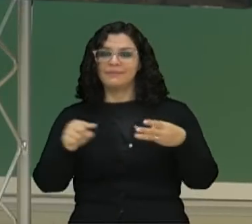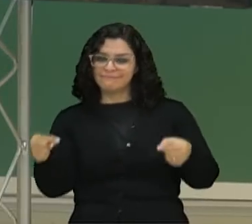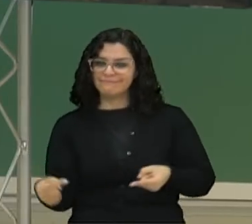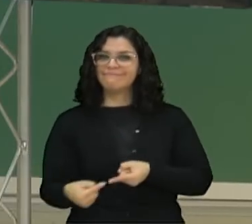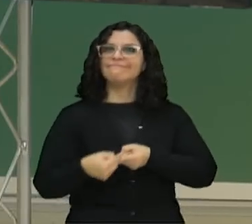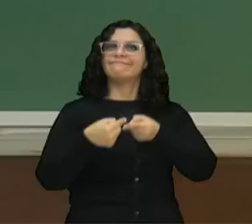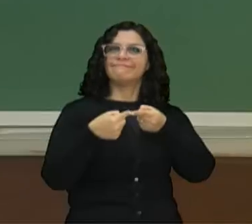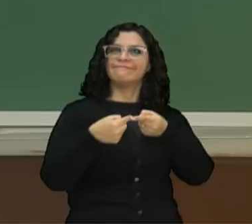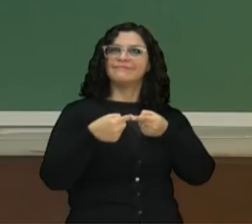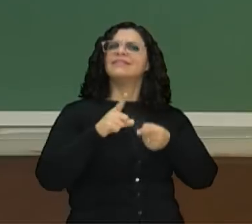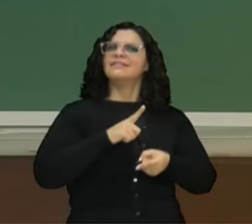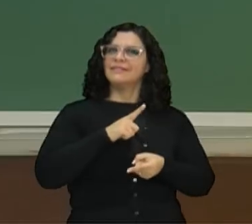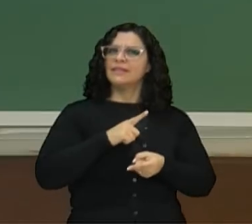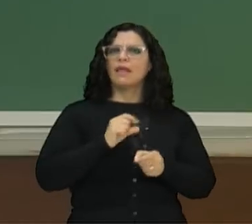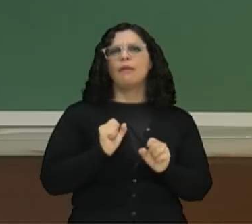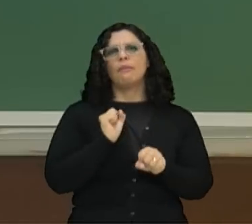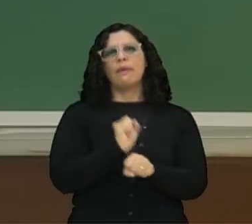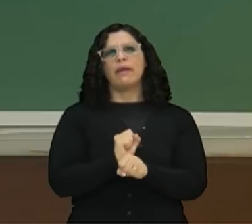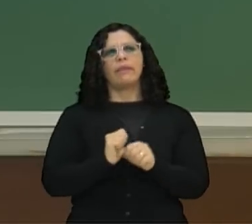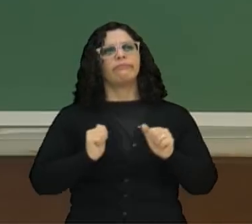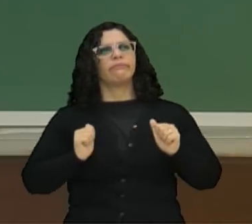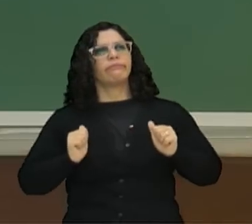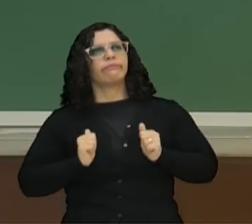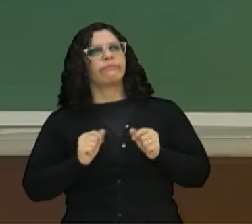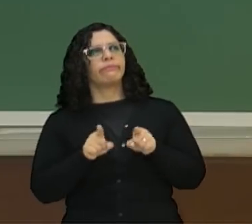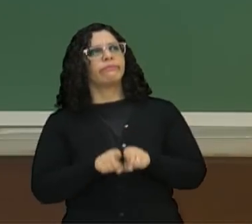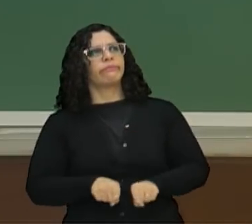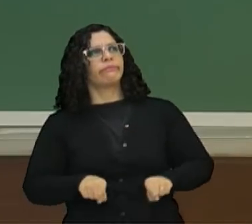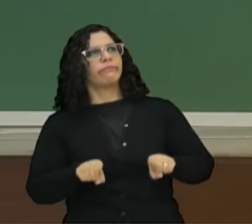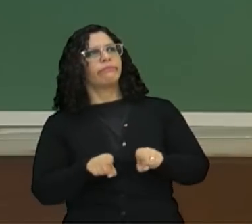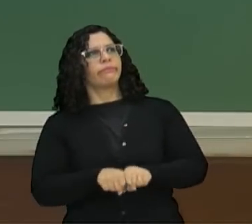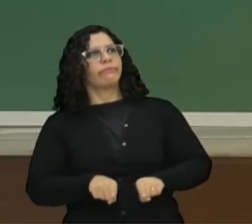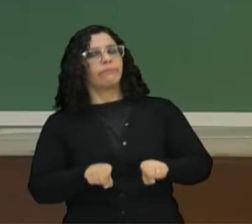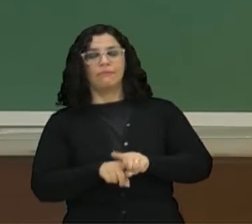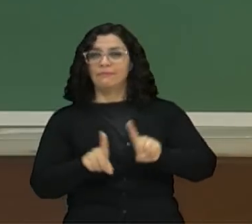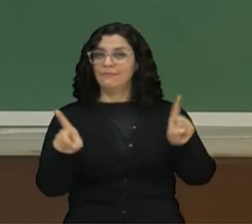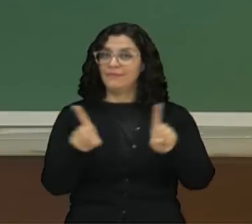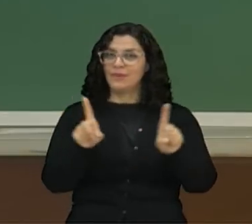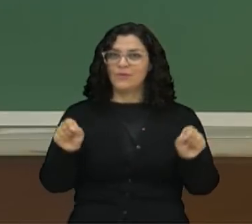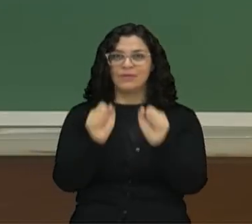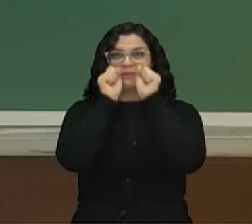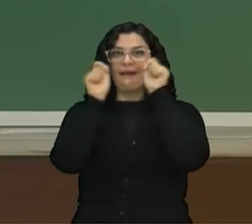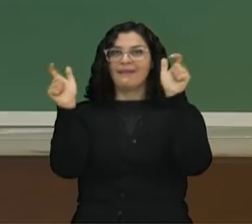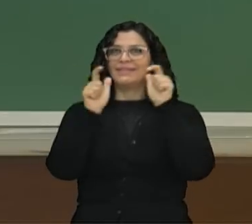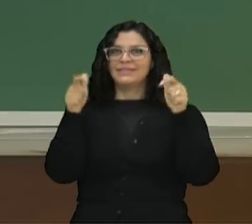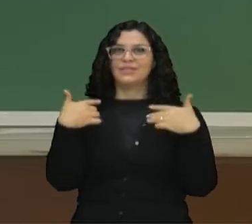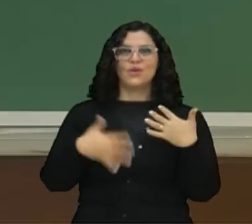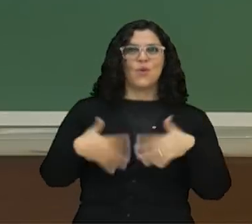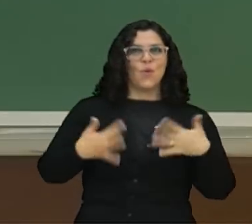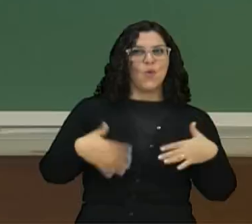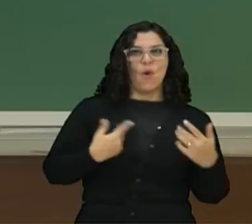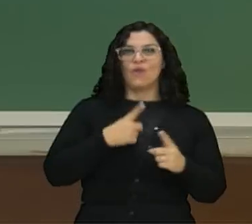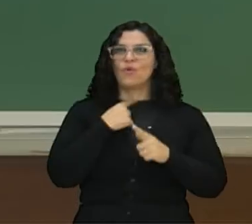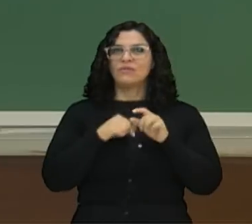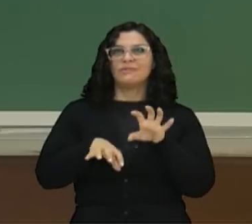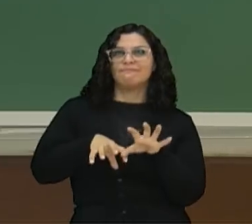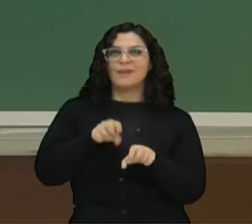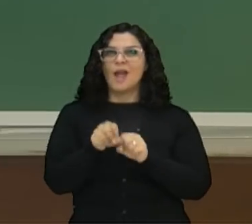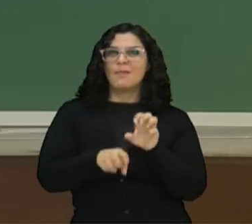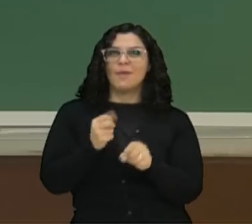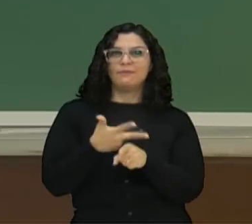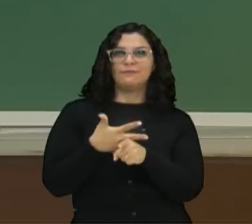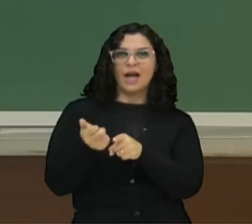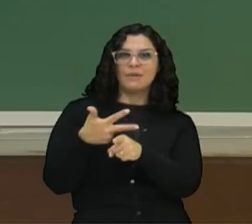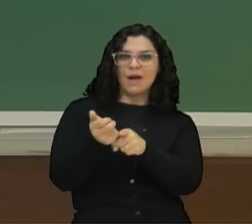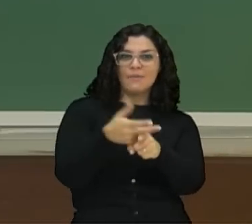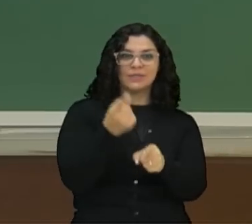desafio. Então, não é uma coisa assim parada, uma coisa monótona, não. É algo que nos desperta o interesse, a vontade de